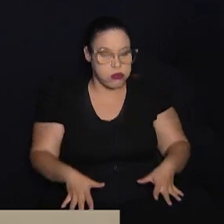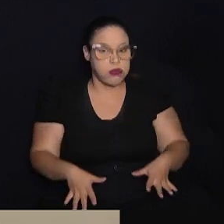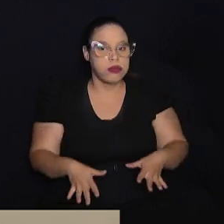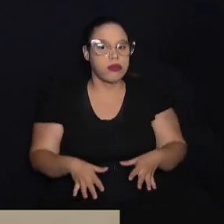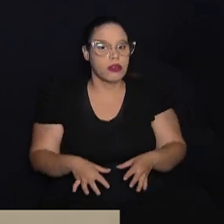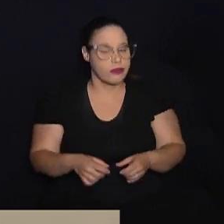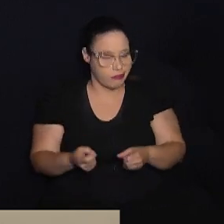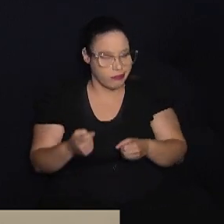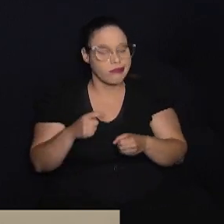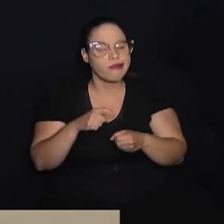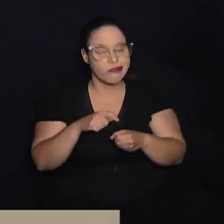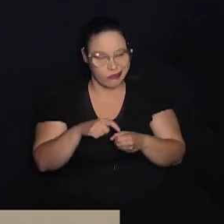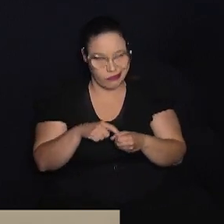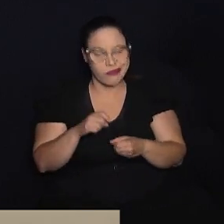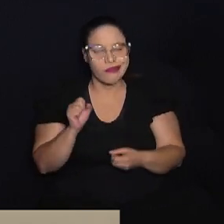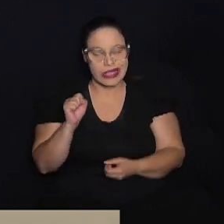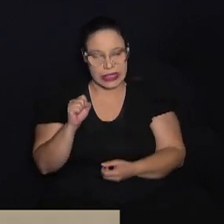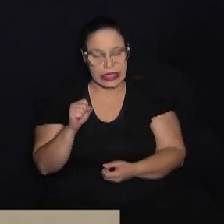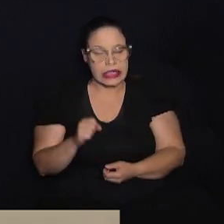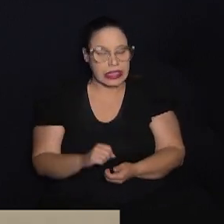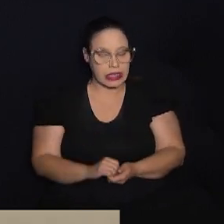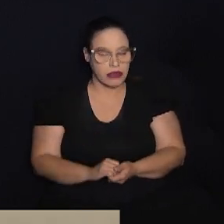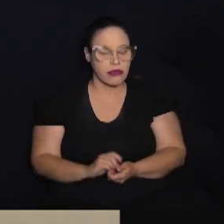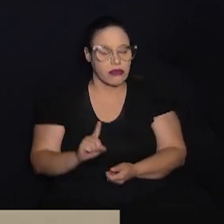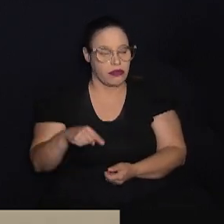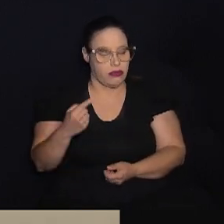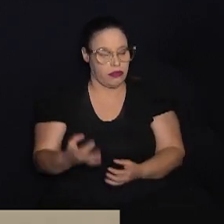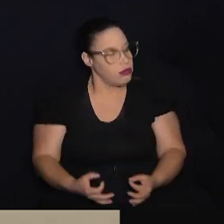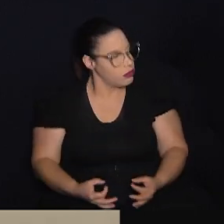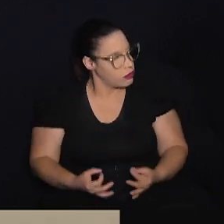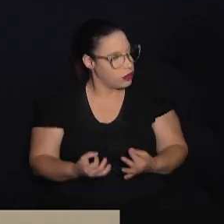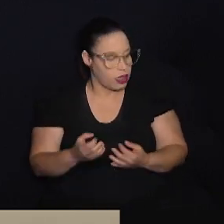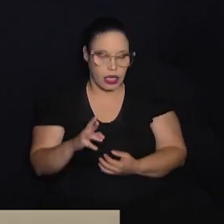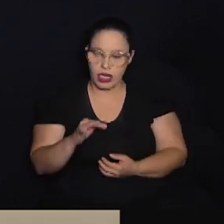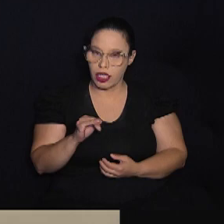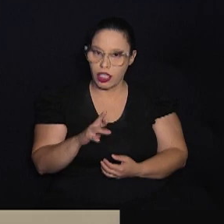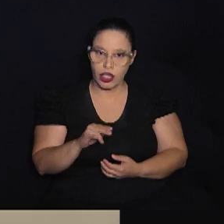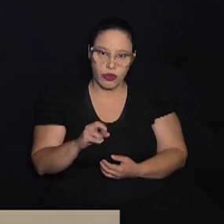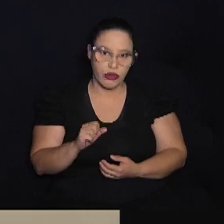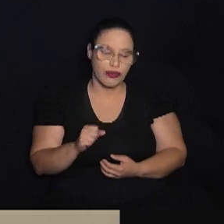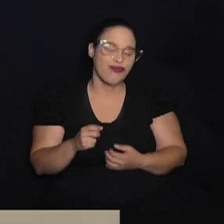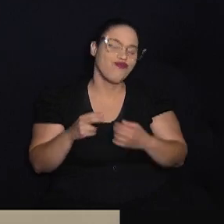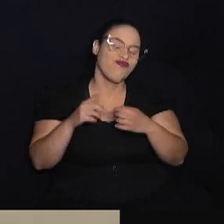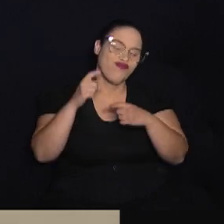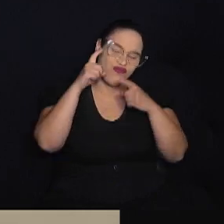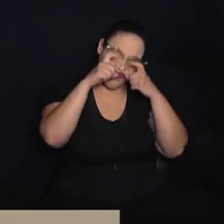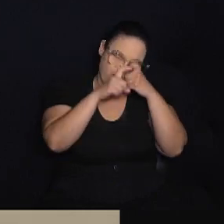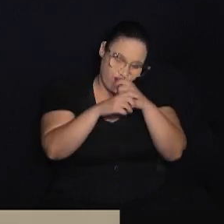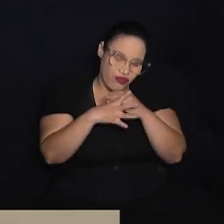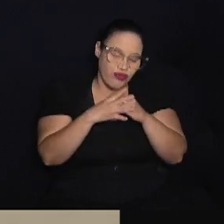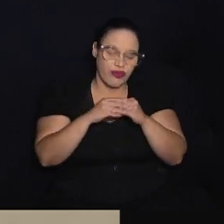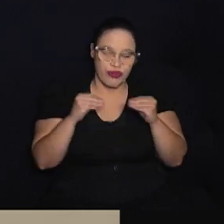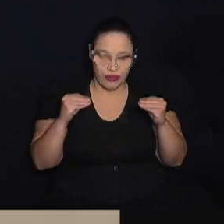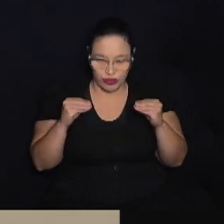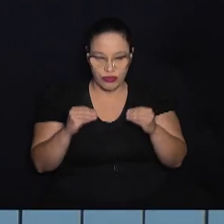alta taxa de recidiva. E depois que o tumor recidiva, daí fica um pouco mais difícil da gente curar.